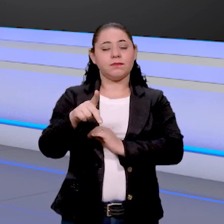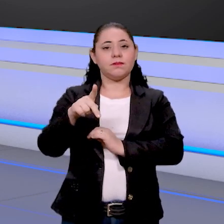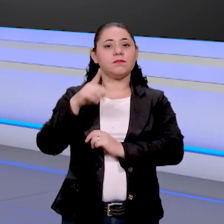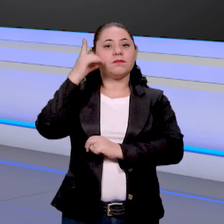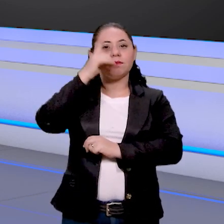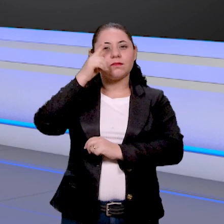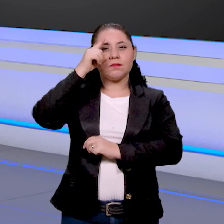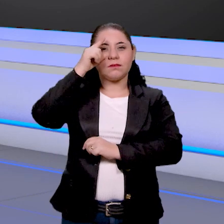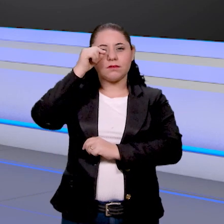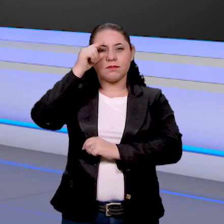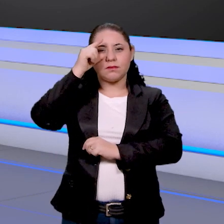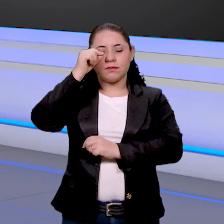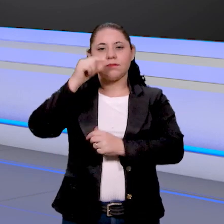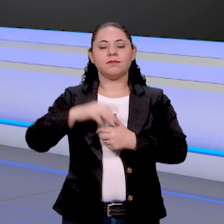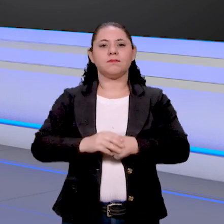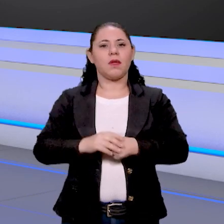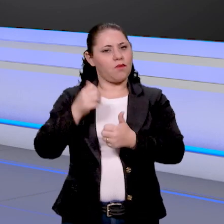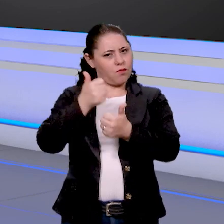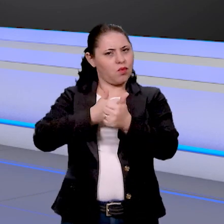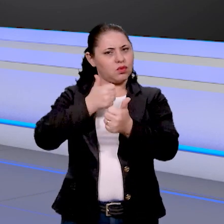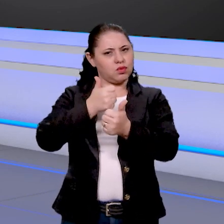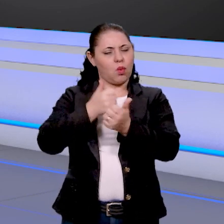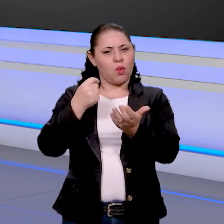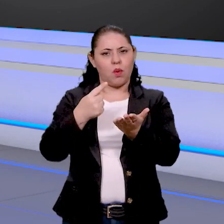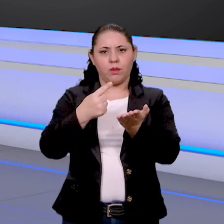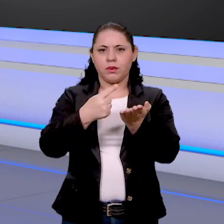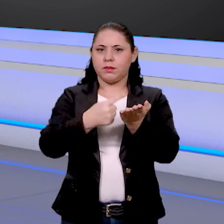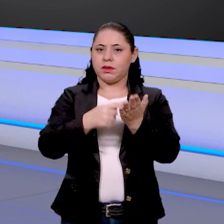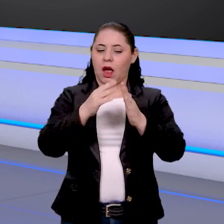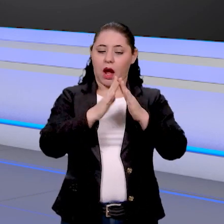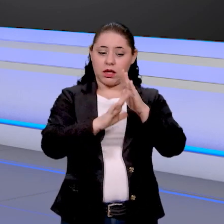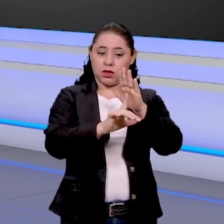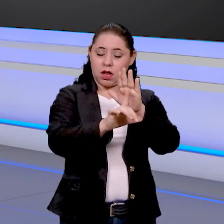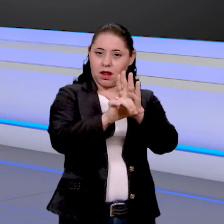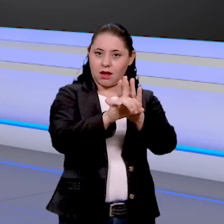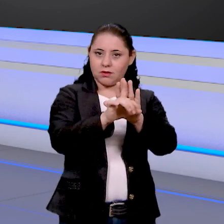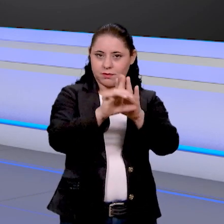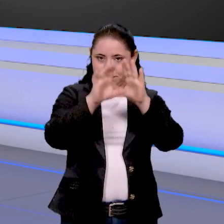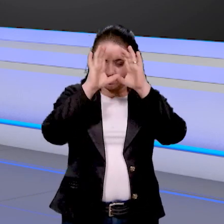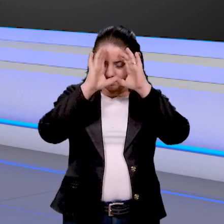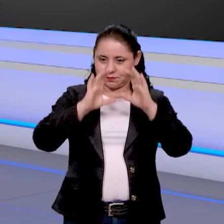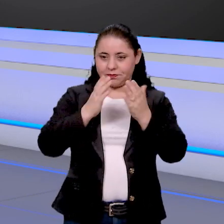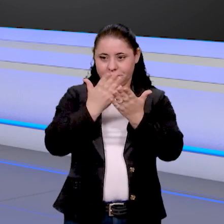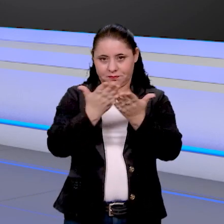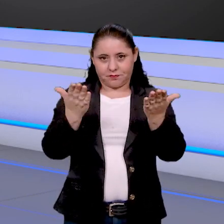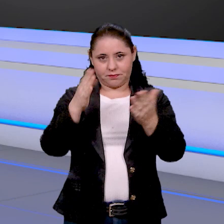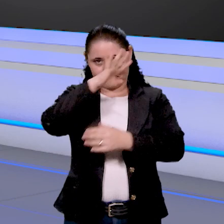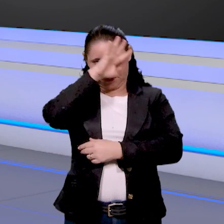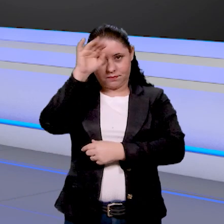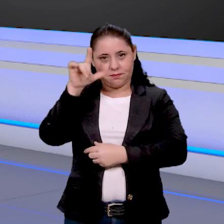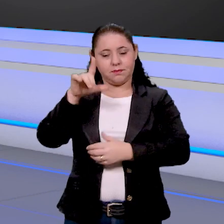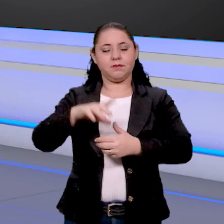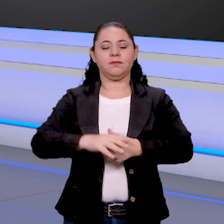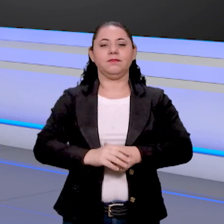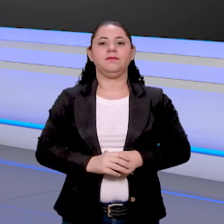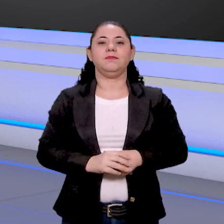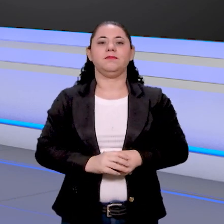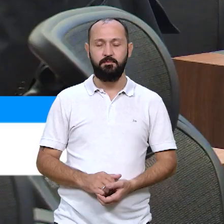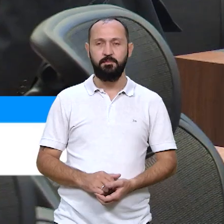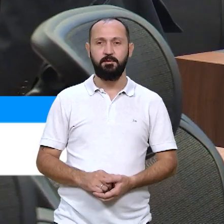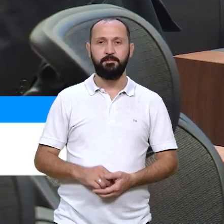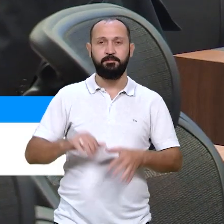o presidente da Alemes, deputado Gerson Claro, reforçou o compromisso da Casa de Leis com o cidadão